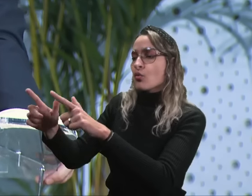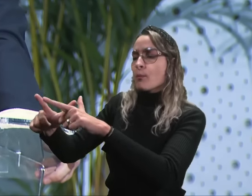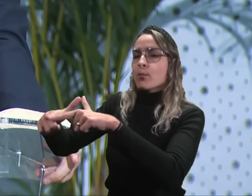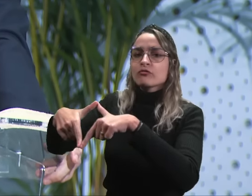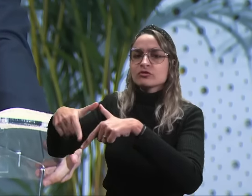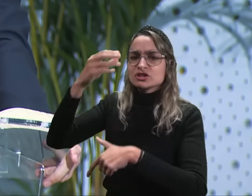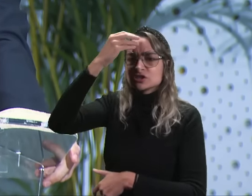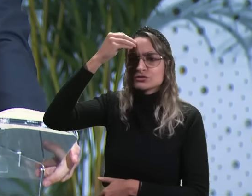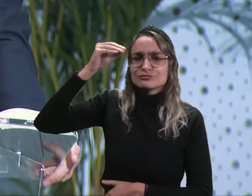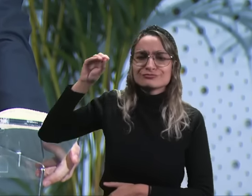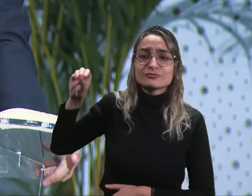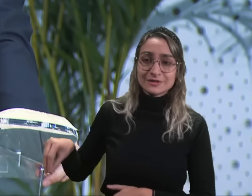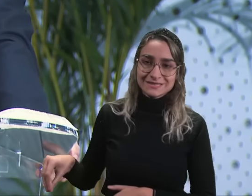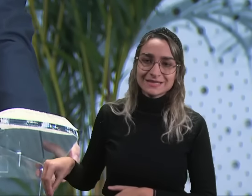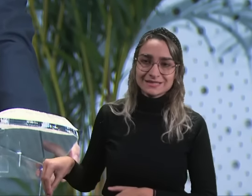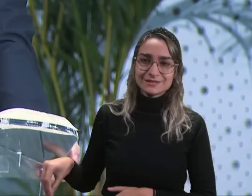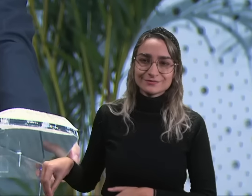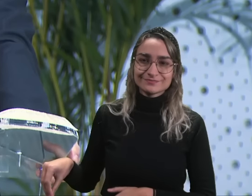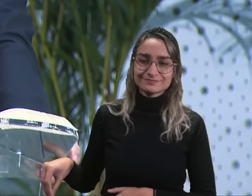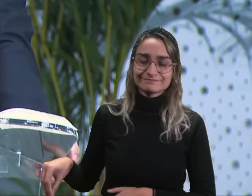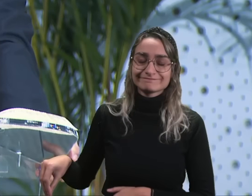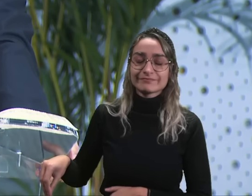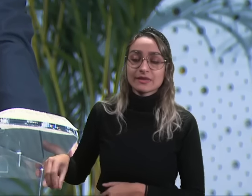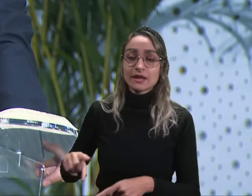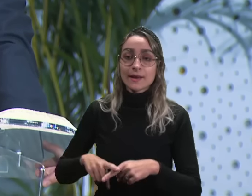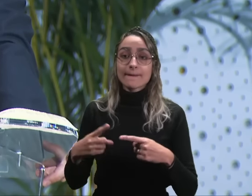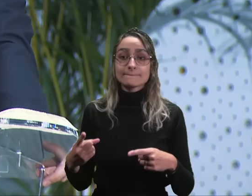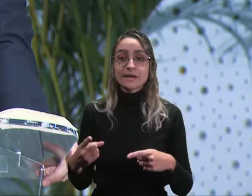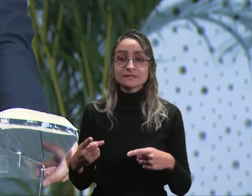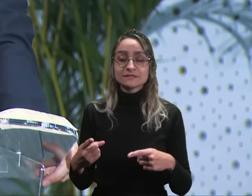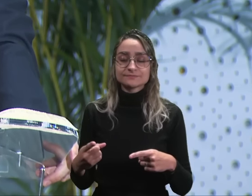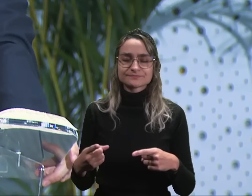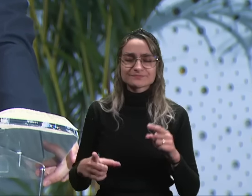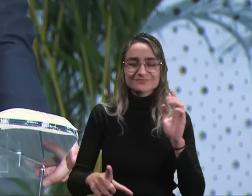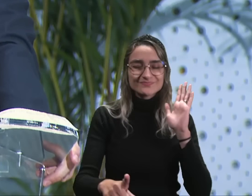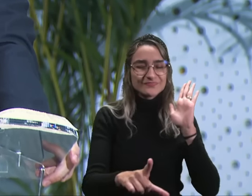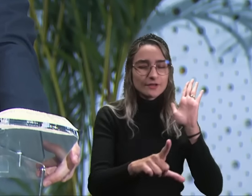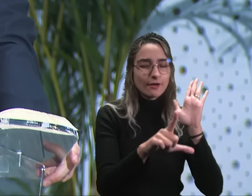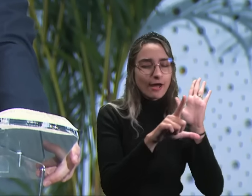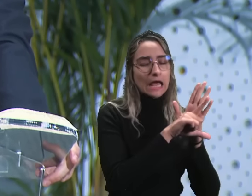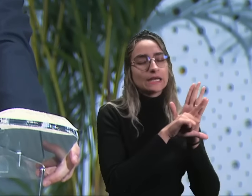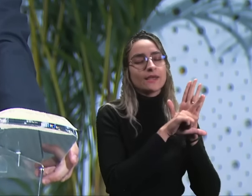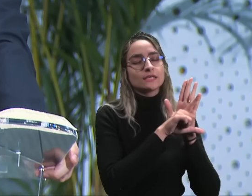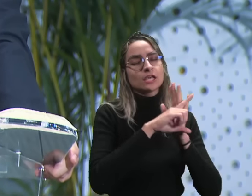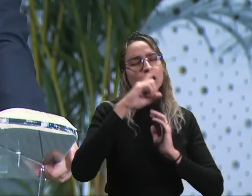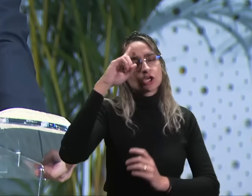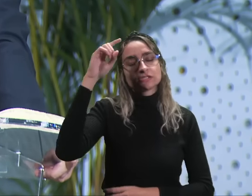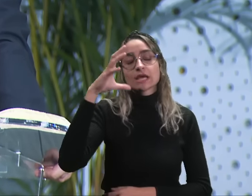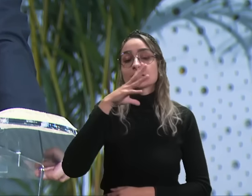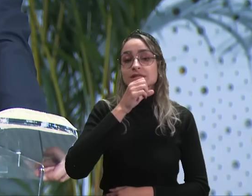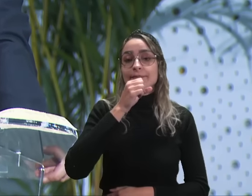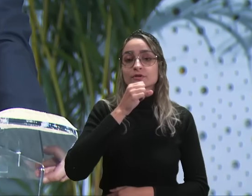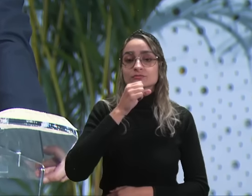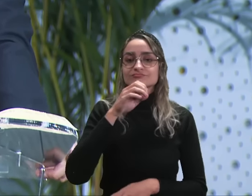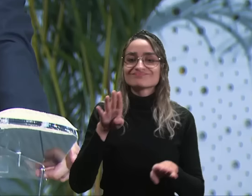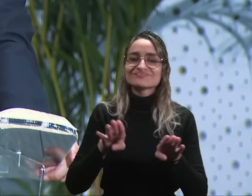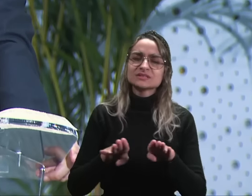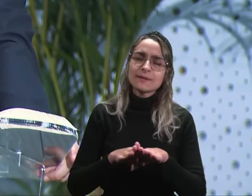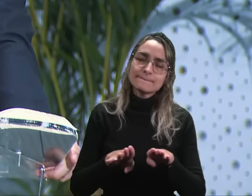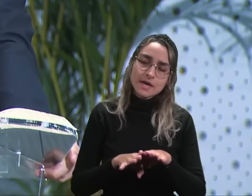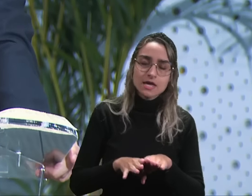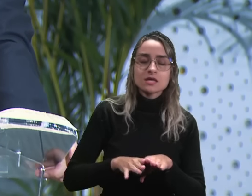pelo antigo Israel A Lei e o sábado também foram praticamente esquecidos durante a idade média e deveriam